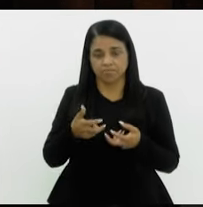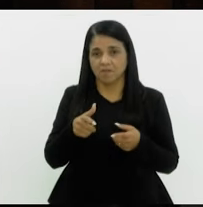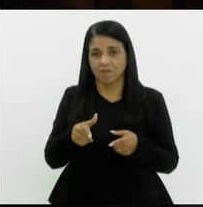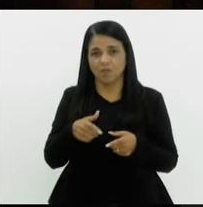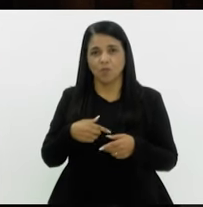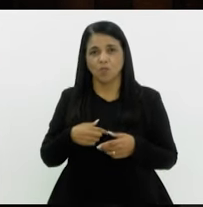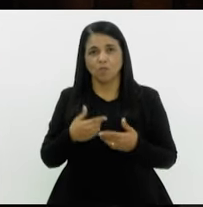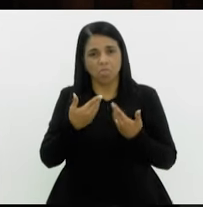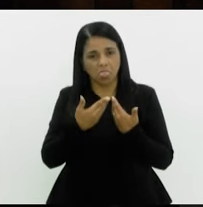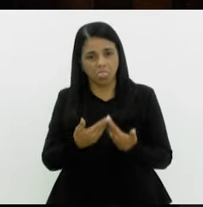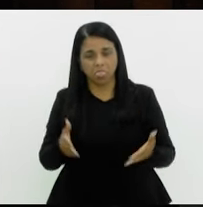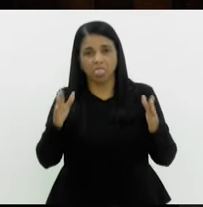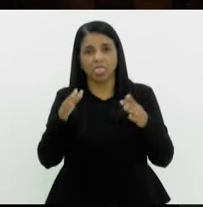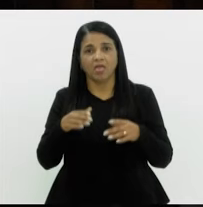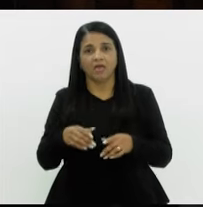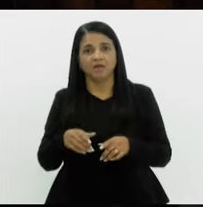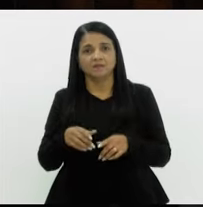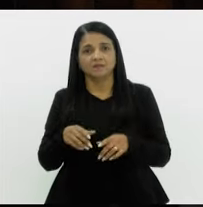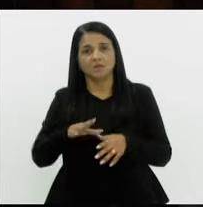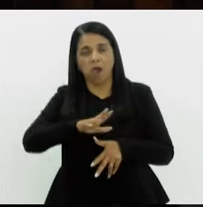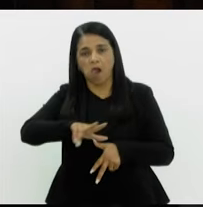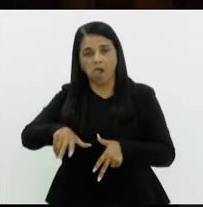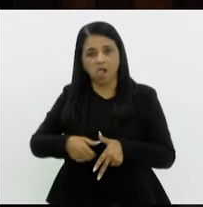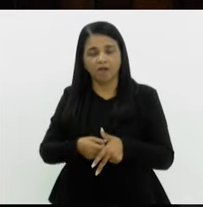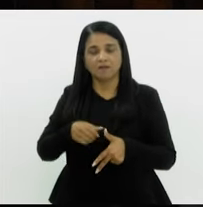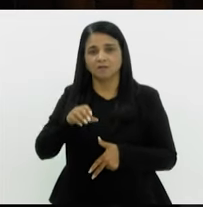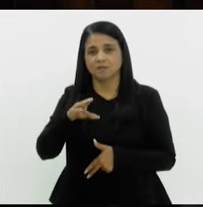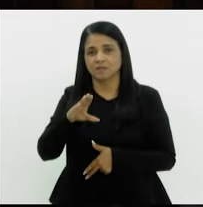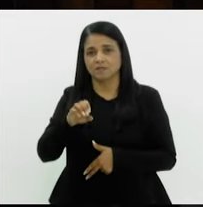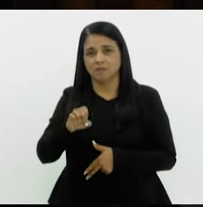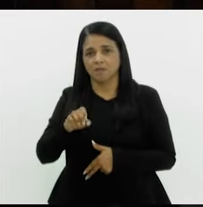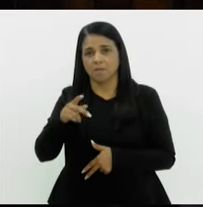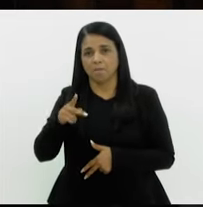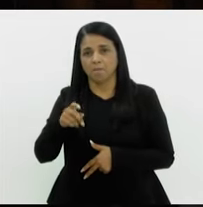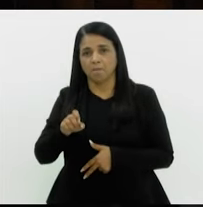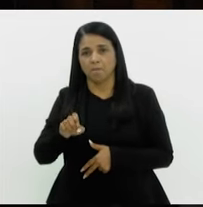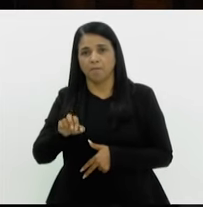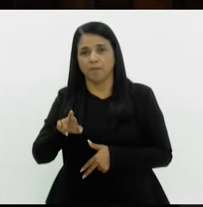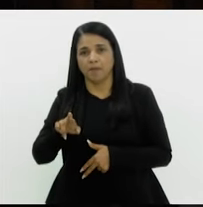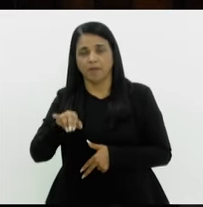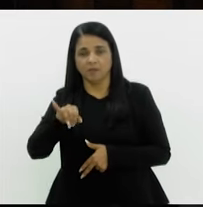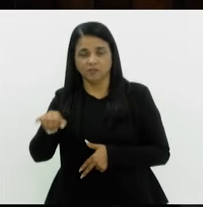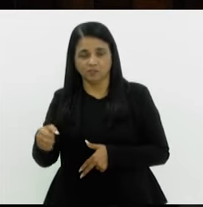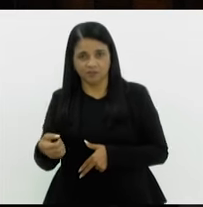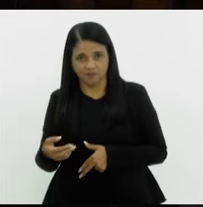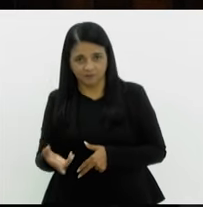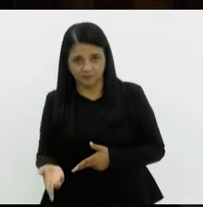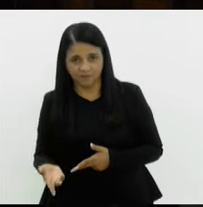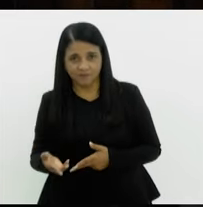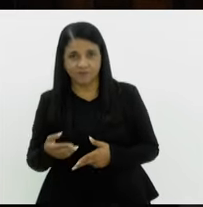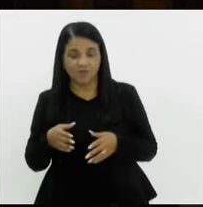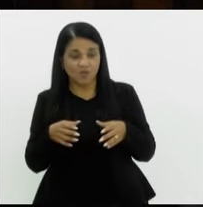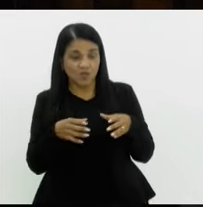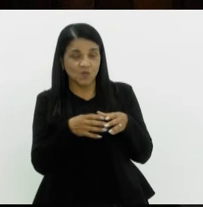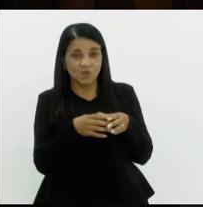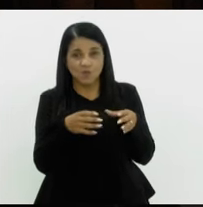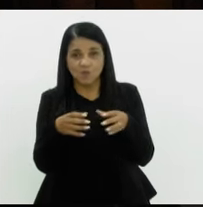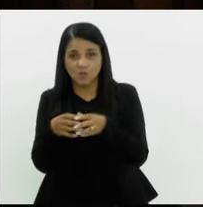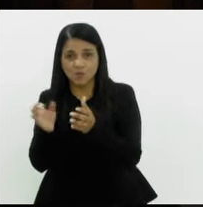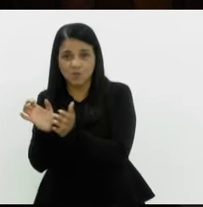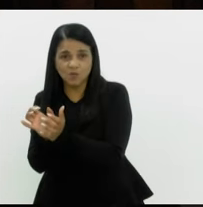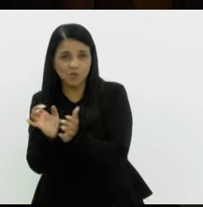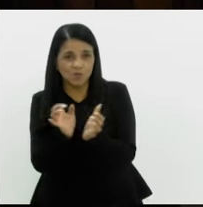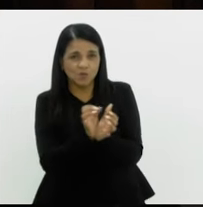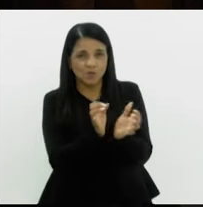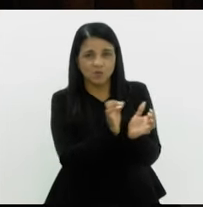CEPERJ. Uma quantidade de dinheiro, formação de equipes, dinheiro na boca do caixa,